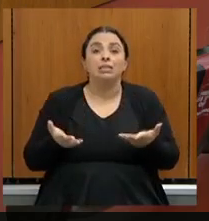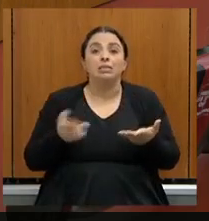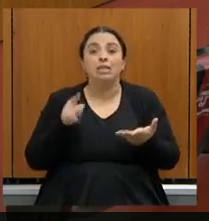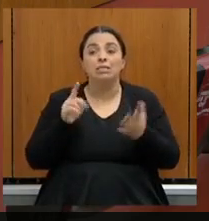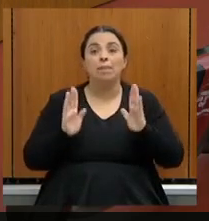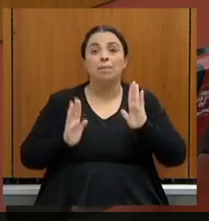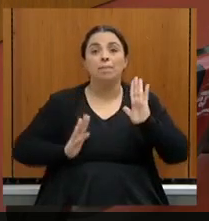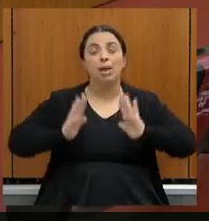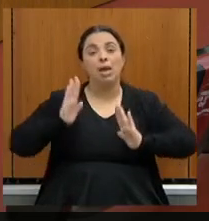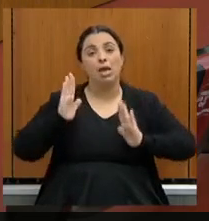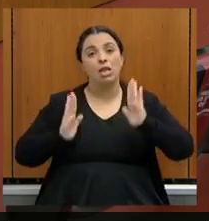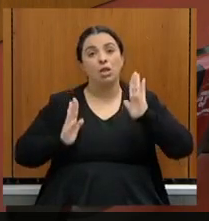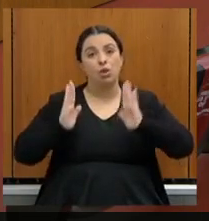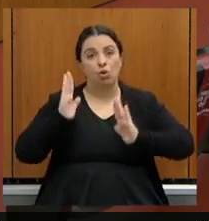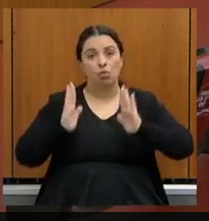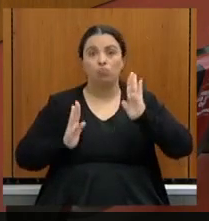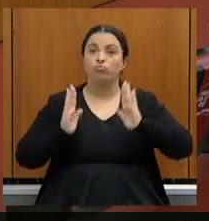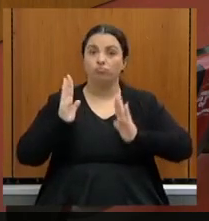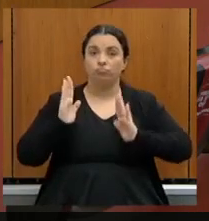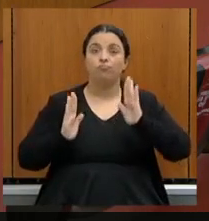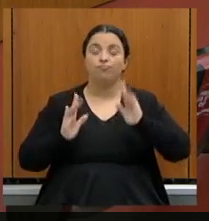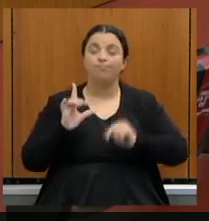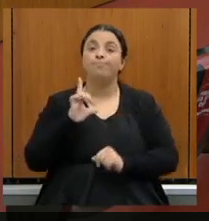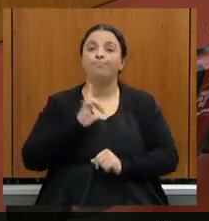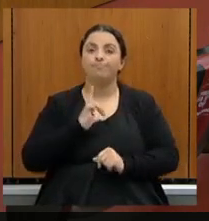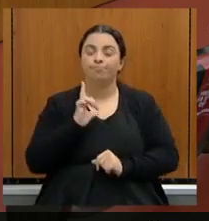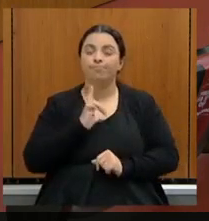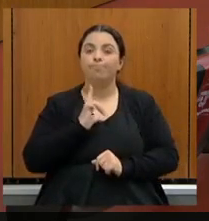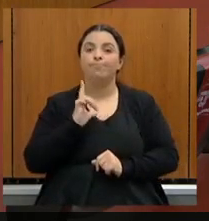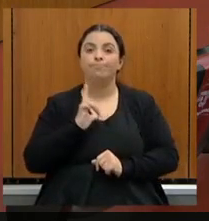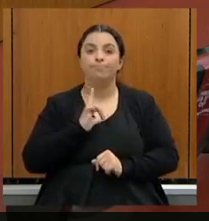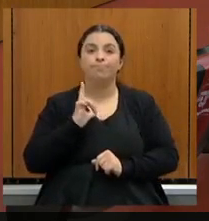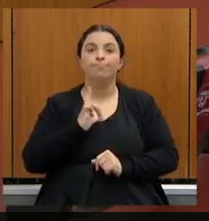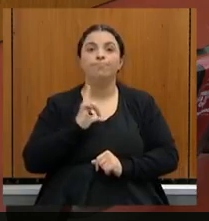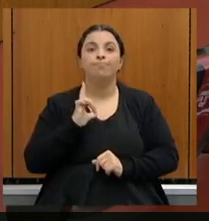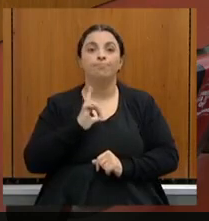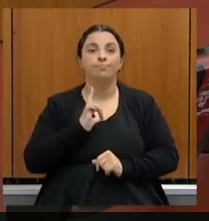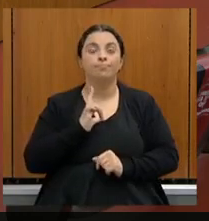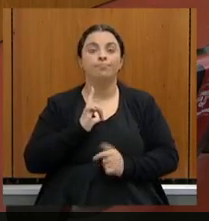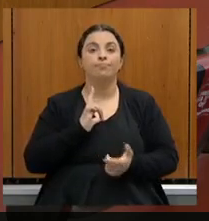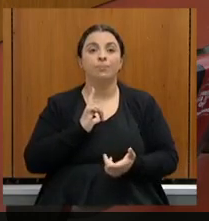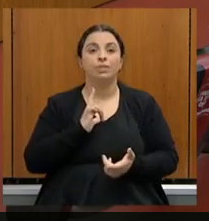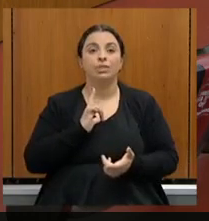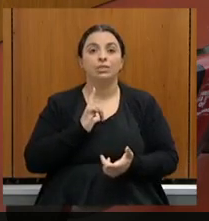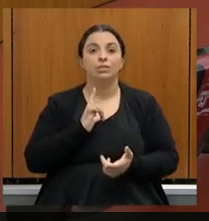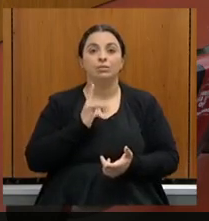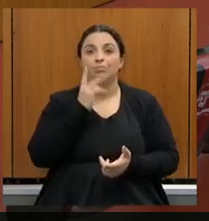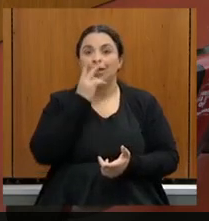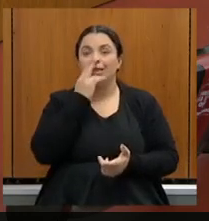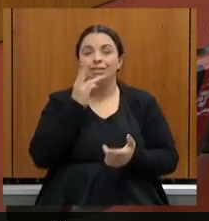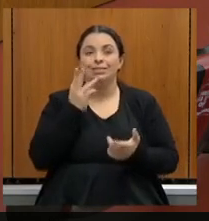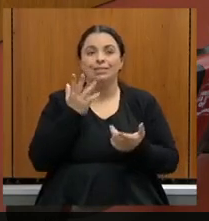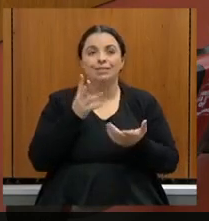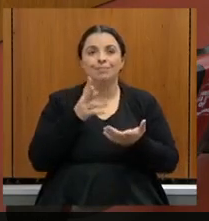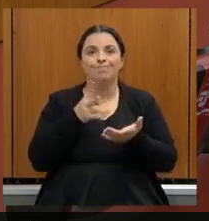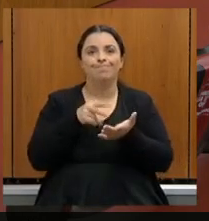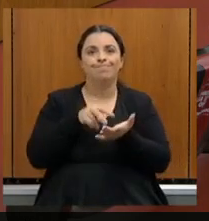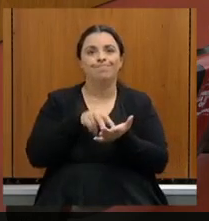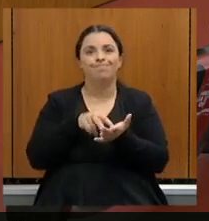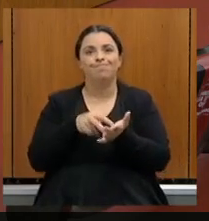período, houve, então, um certo estremecimento do que eu já havia me